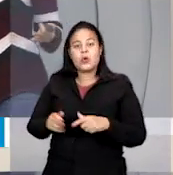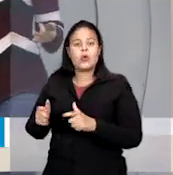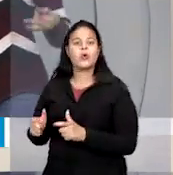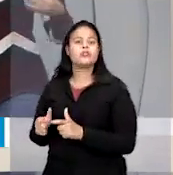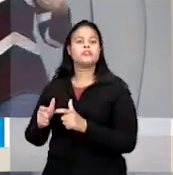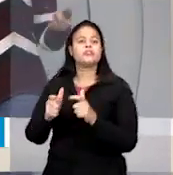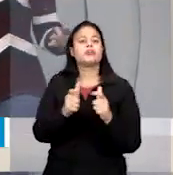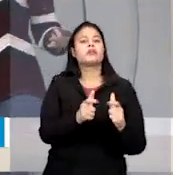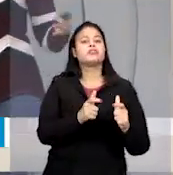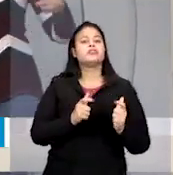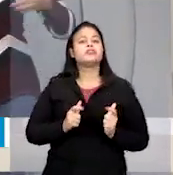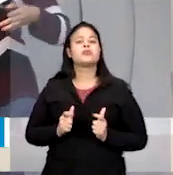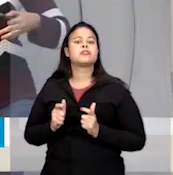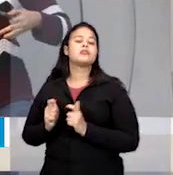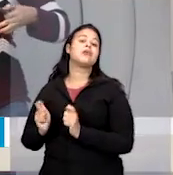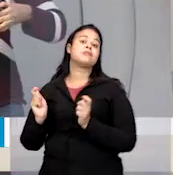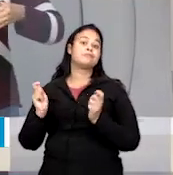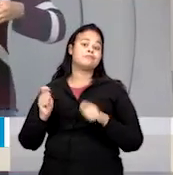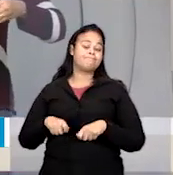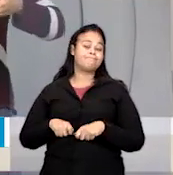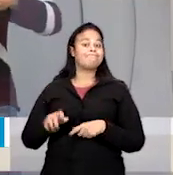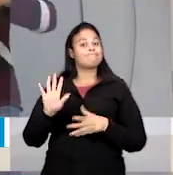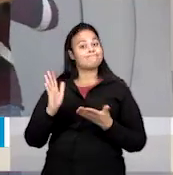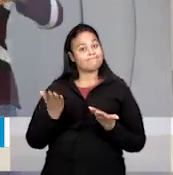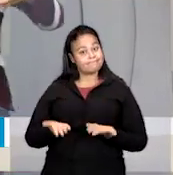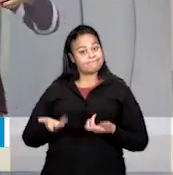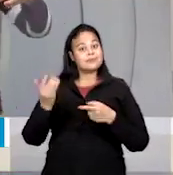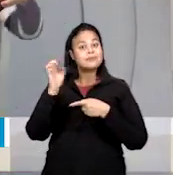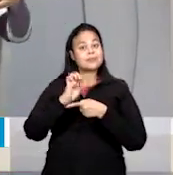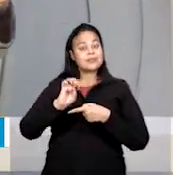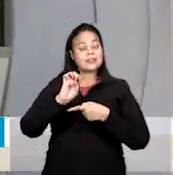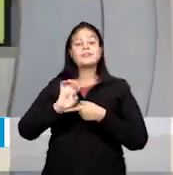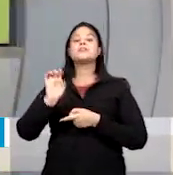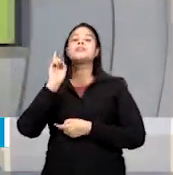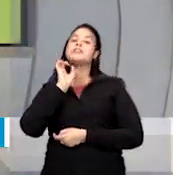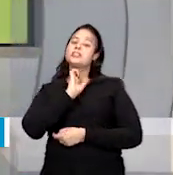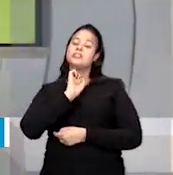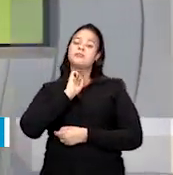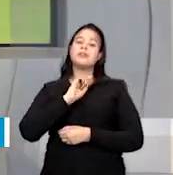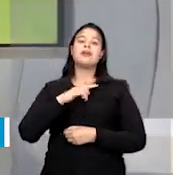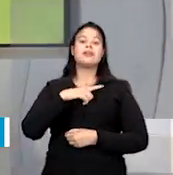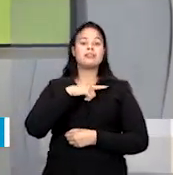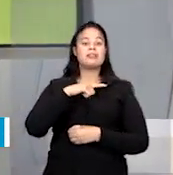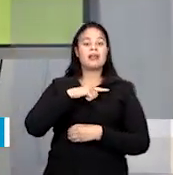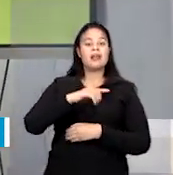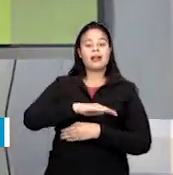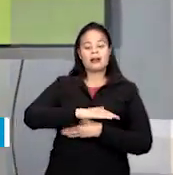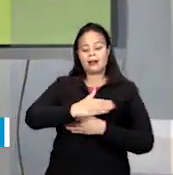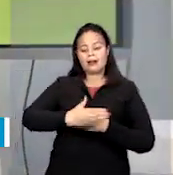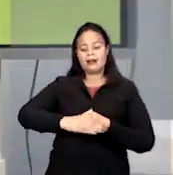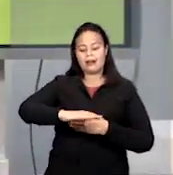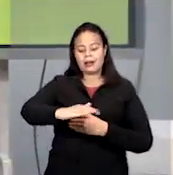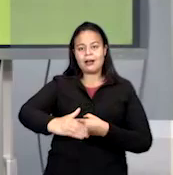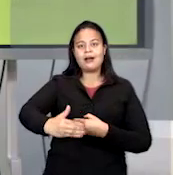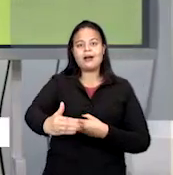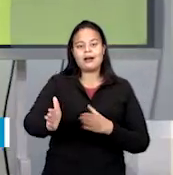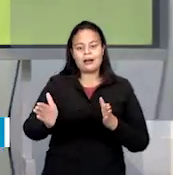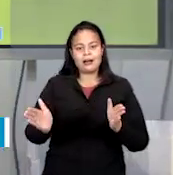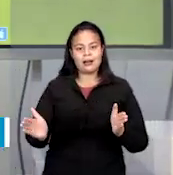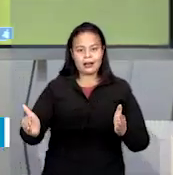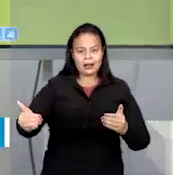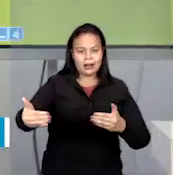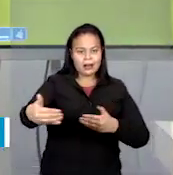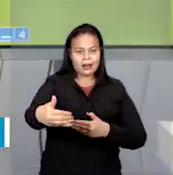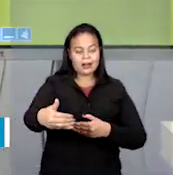lugar. E geralmente, em Minas Gerais, eles montam aquelas barragens de rejeitos de minérios, tá?